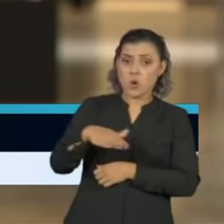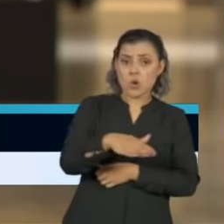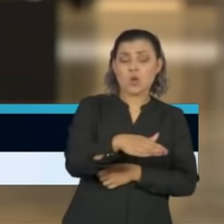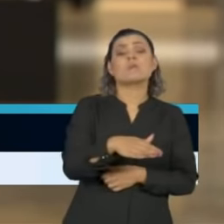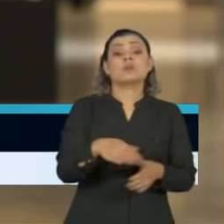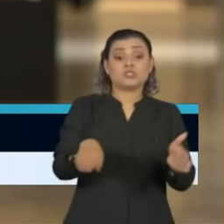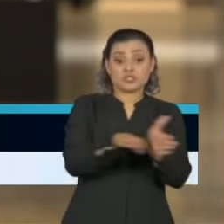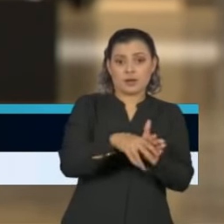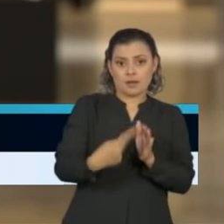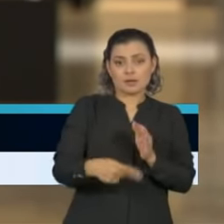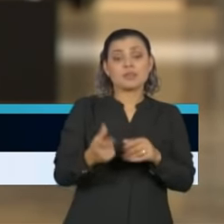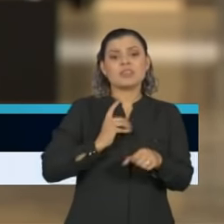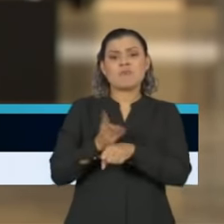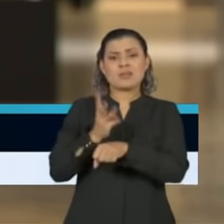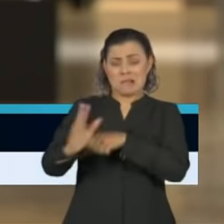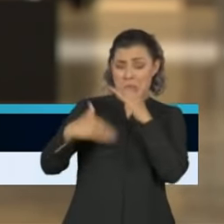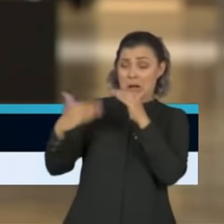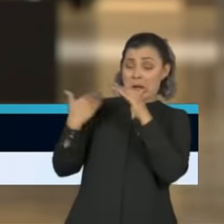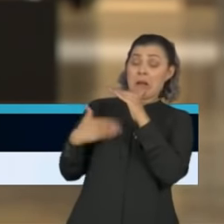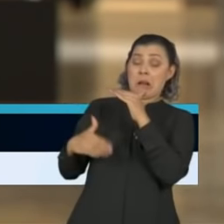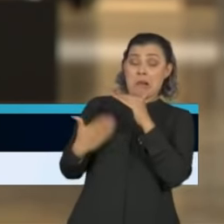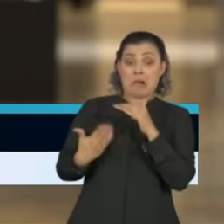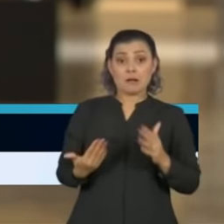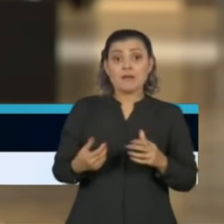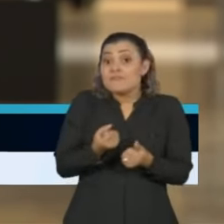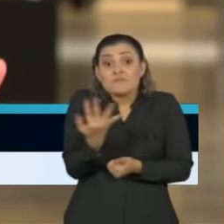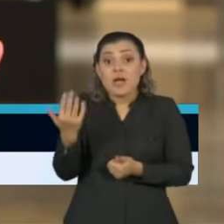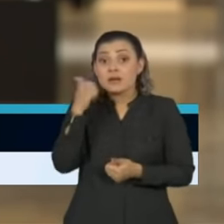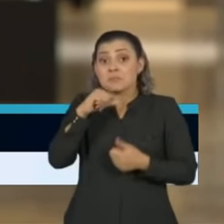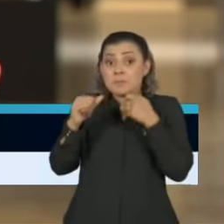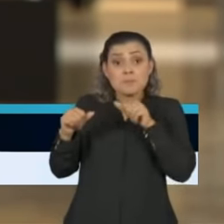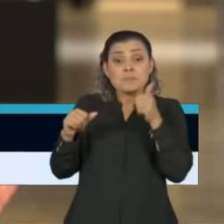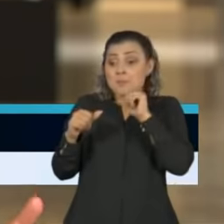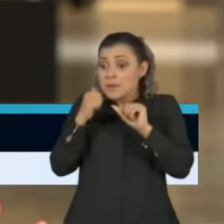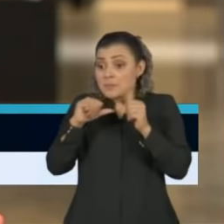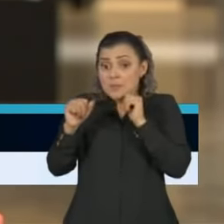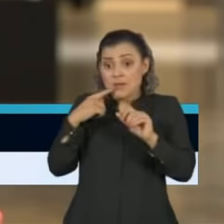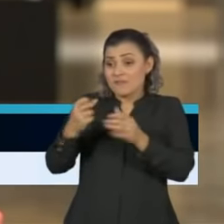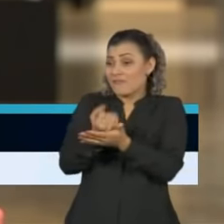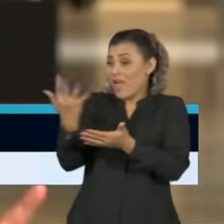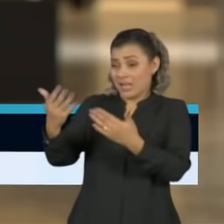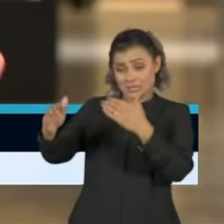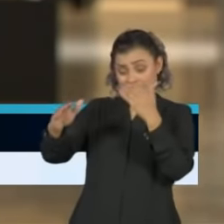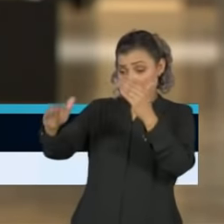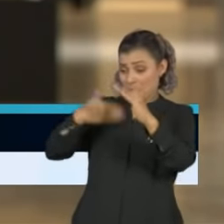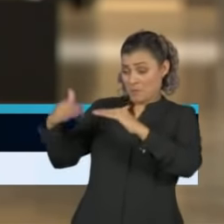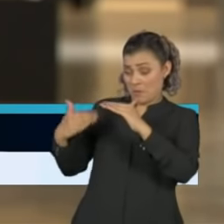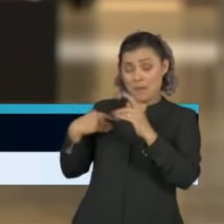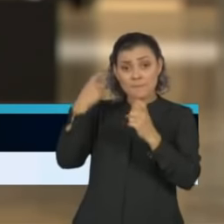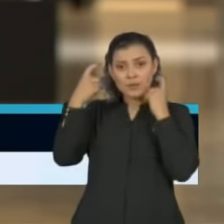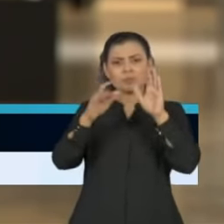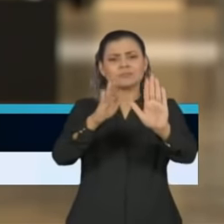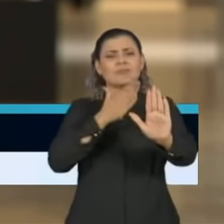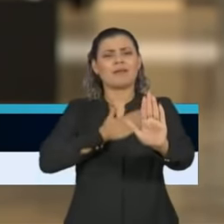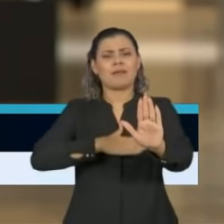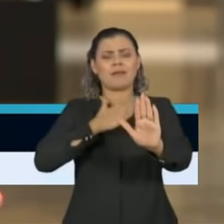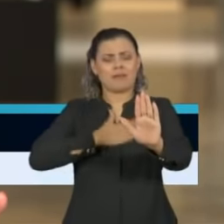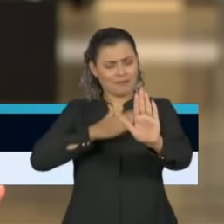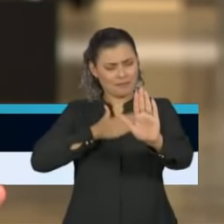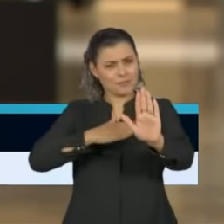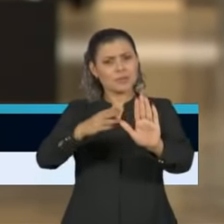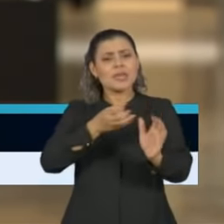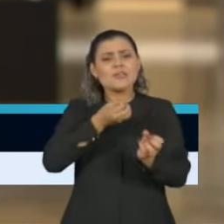centenas de WhatsApps de mães preocupadas. Então nós temos que ter muita cautela, muita calma na